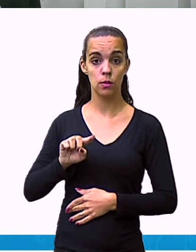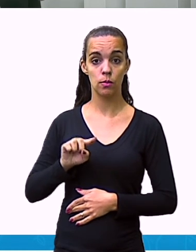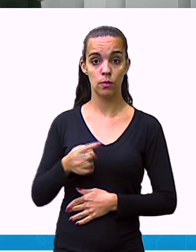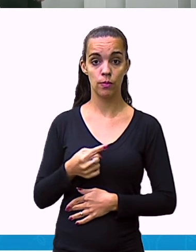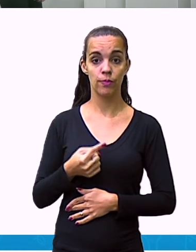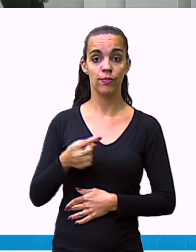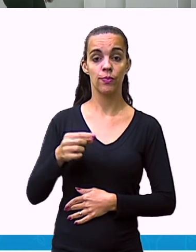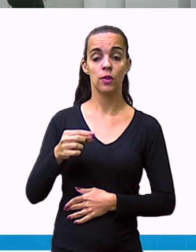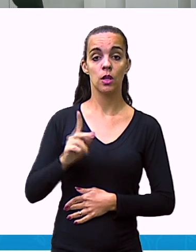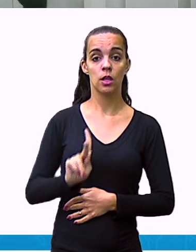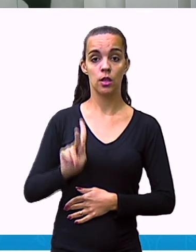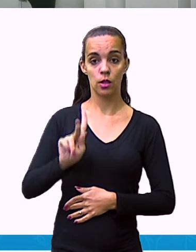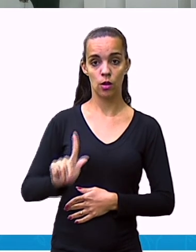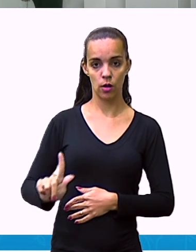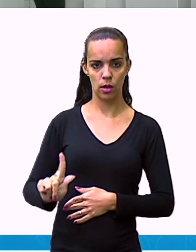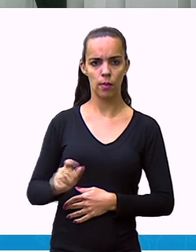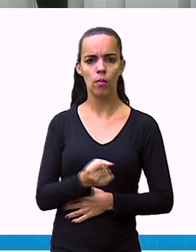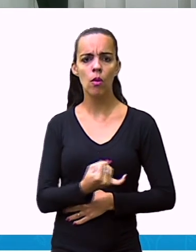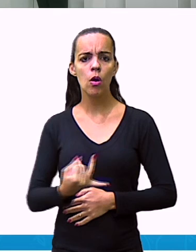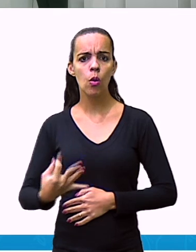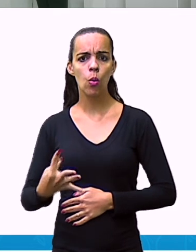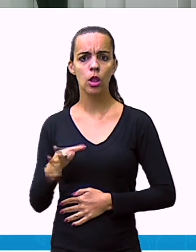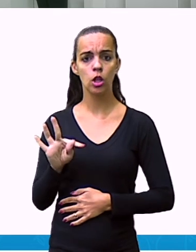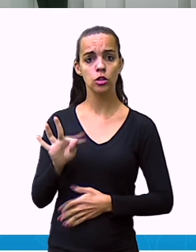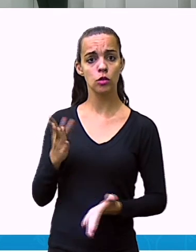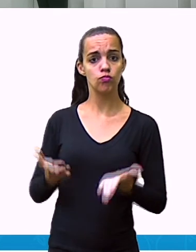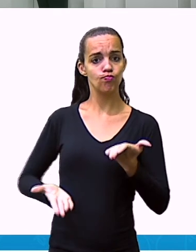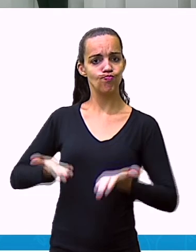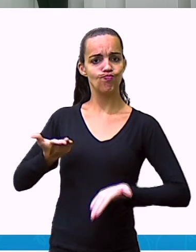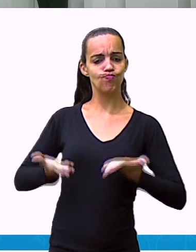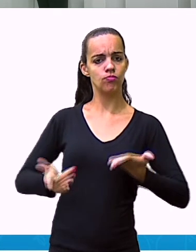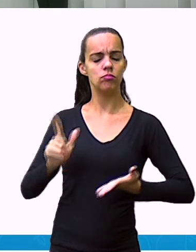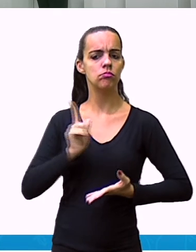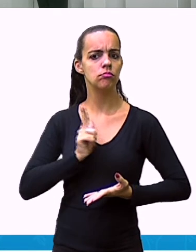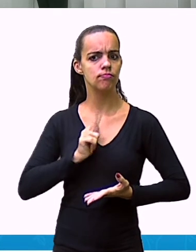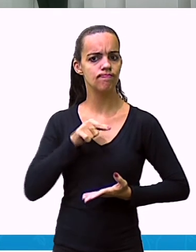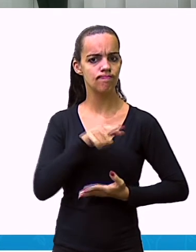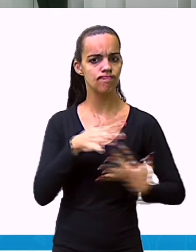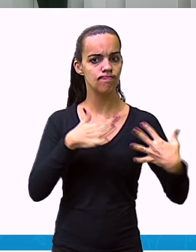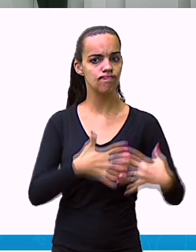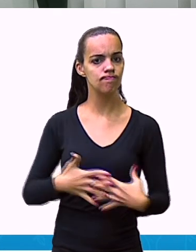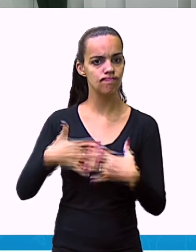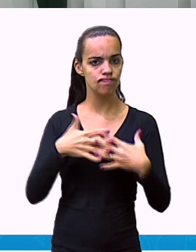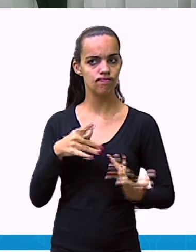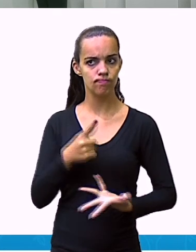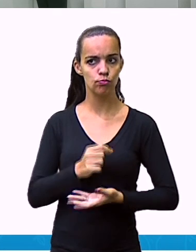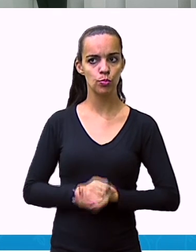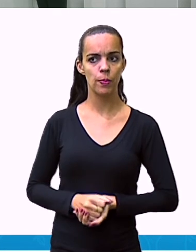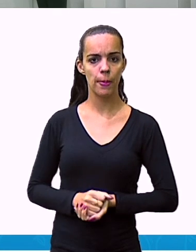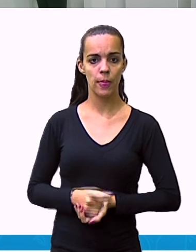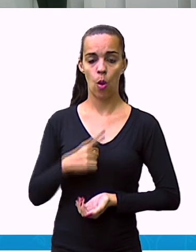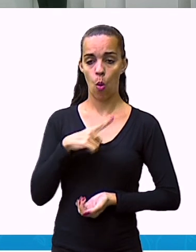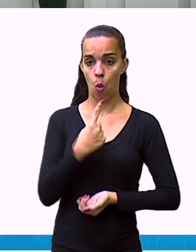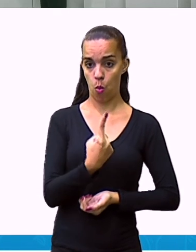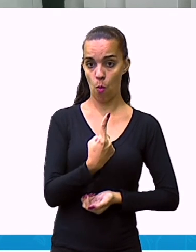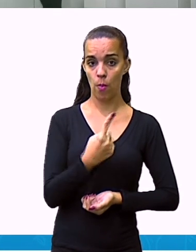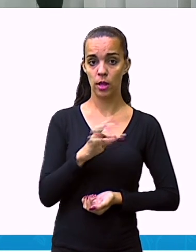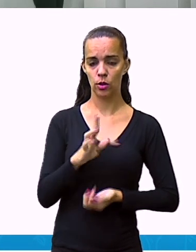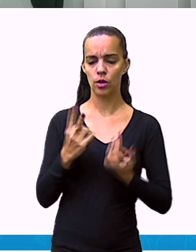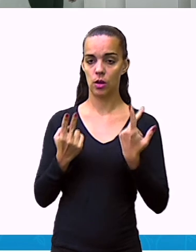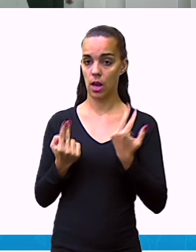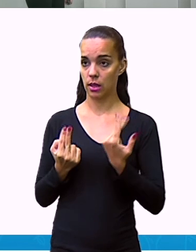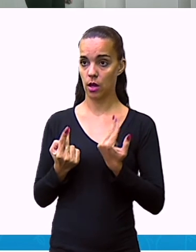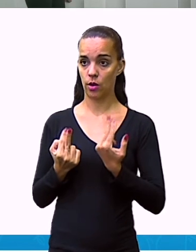tem essa carga nos vimos que uma a Tonelada é igual